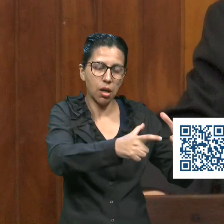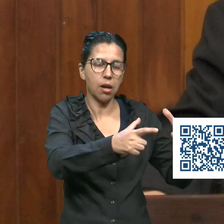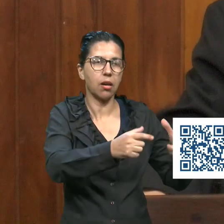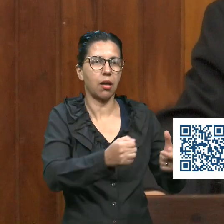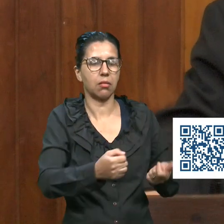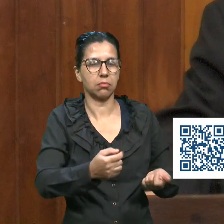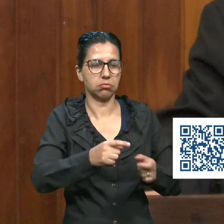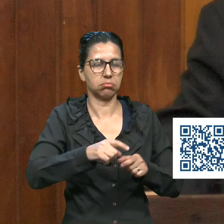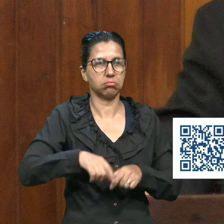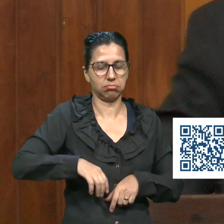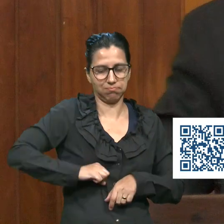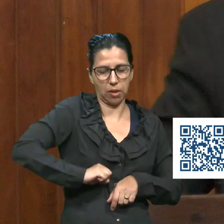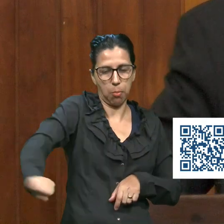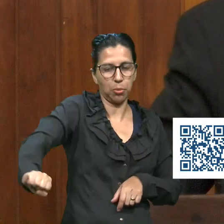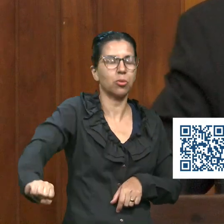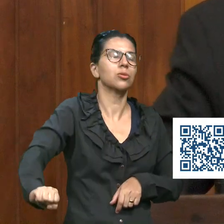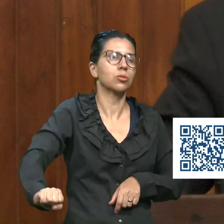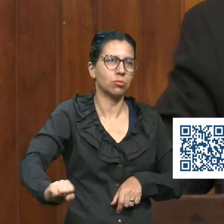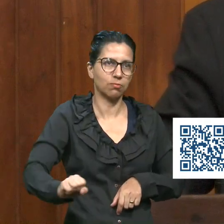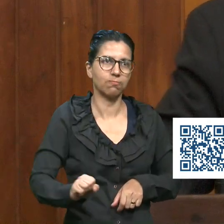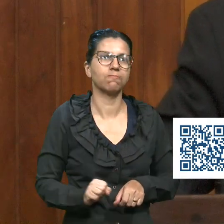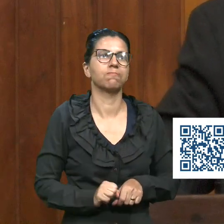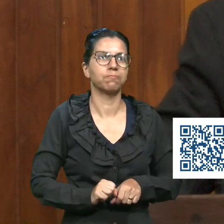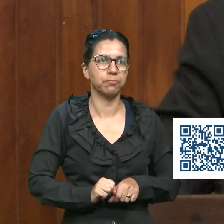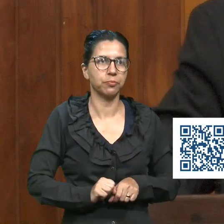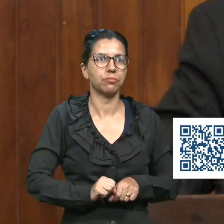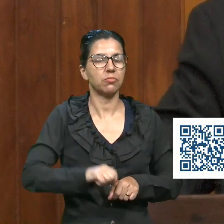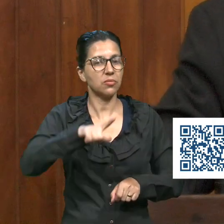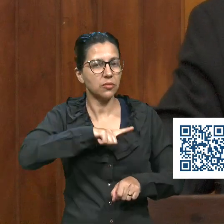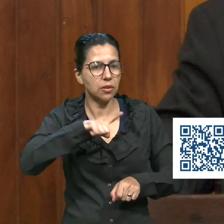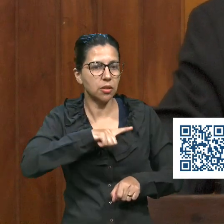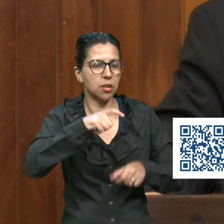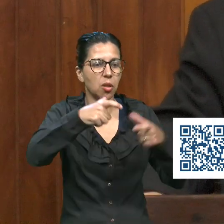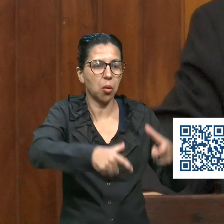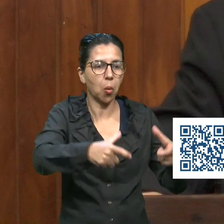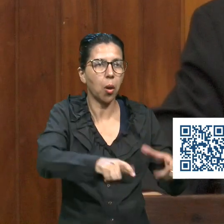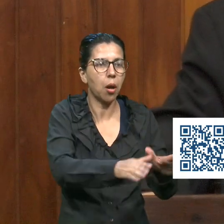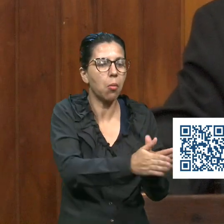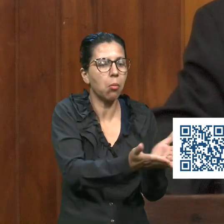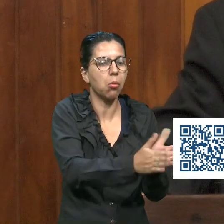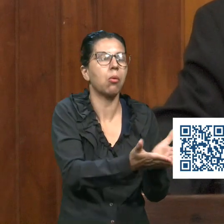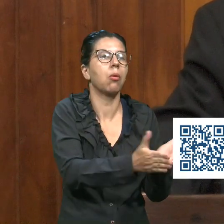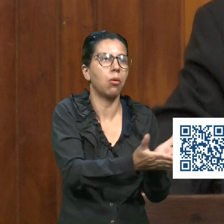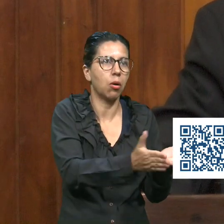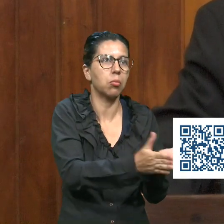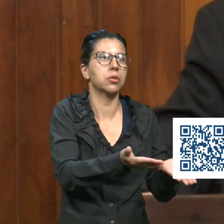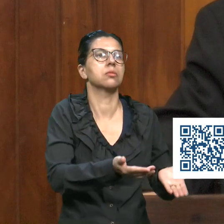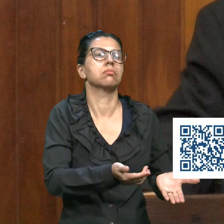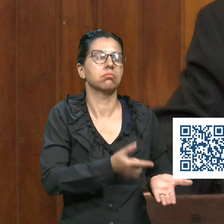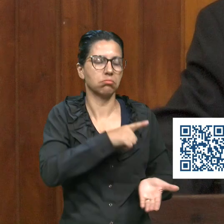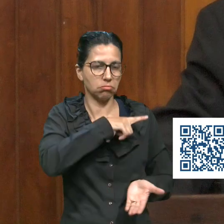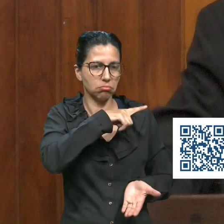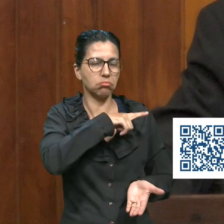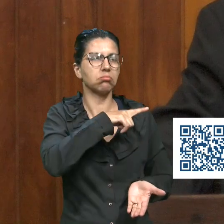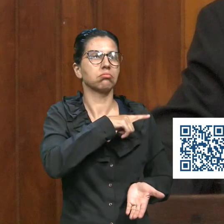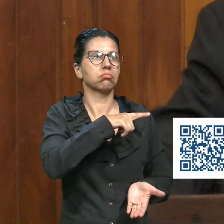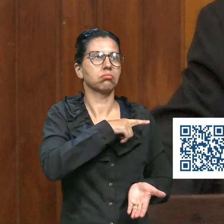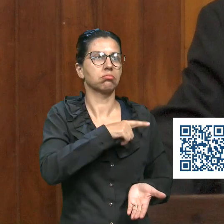aborto, nós temos na periferia, vereador Feffi, nas